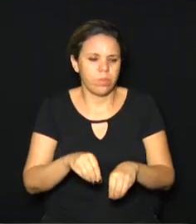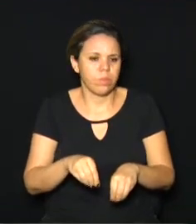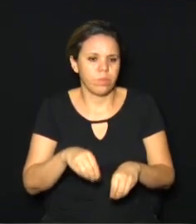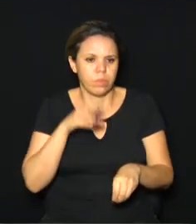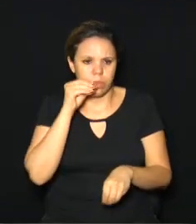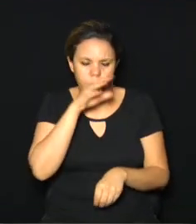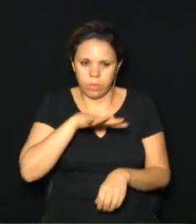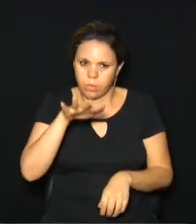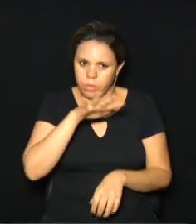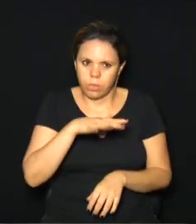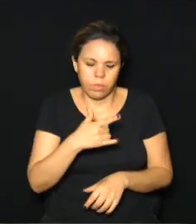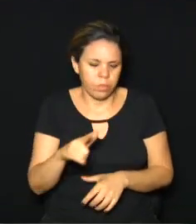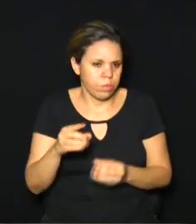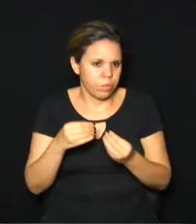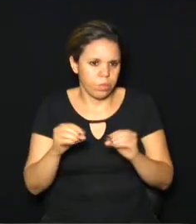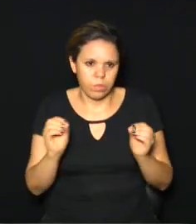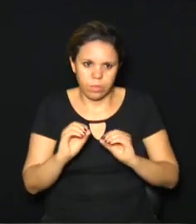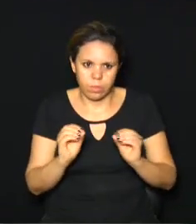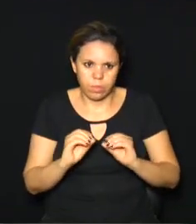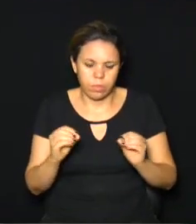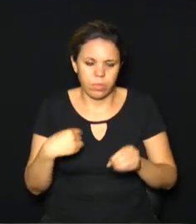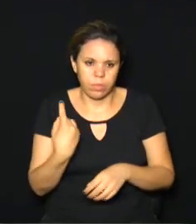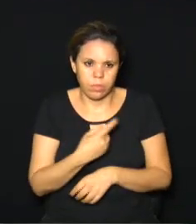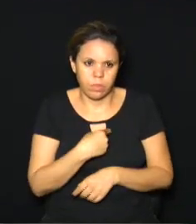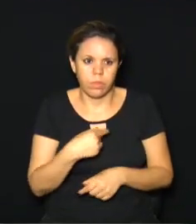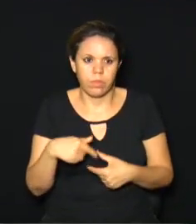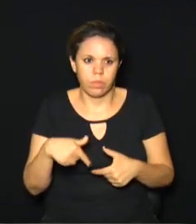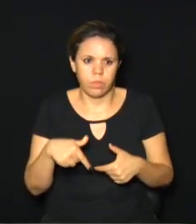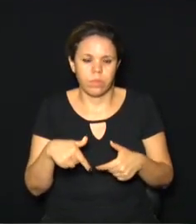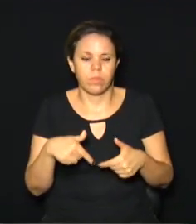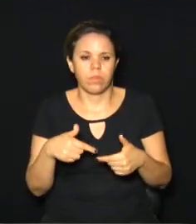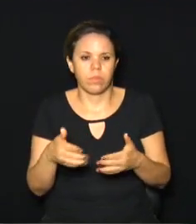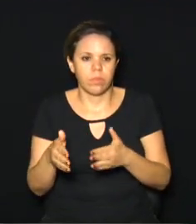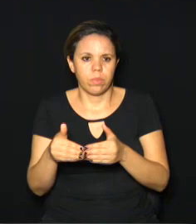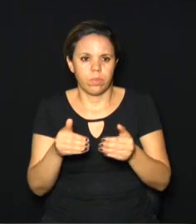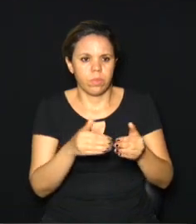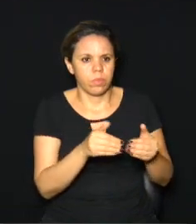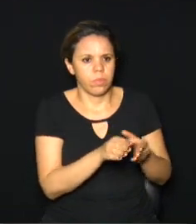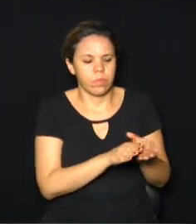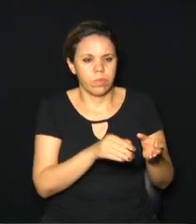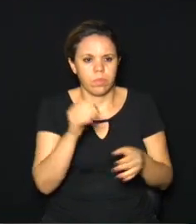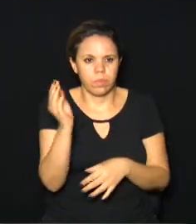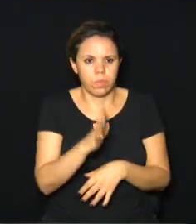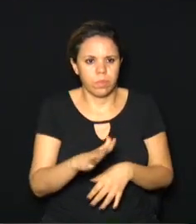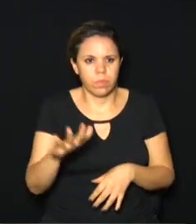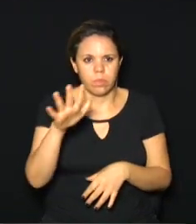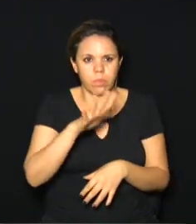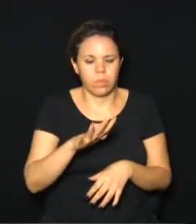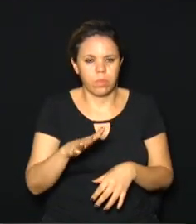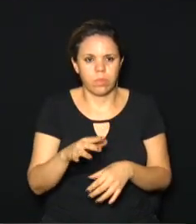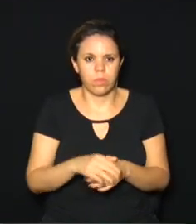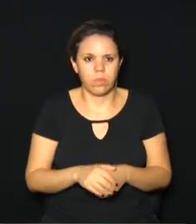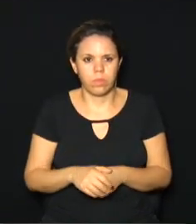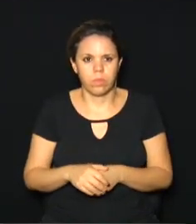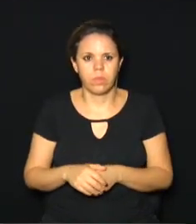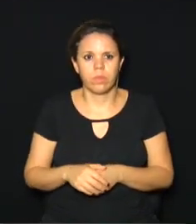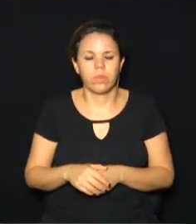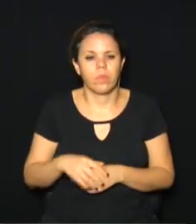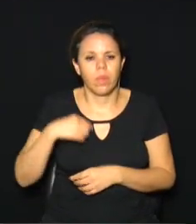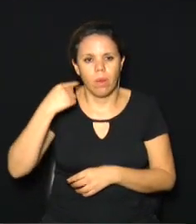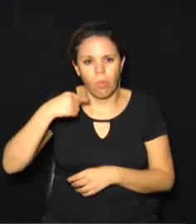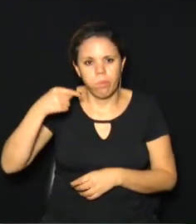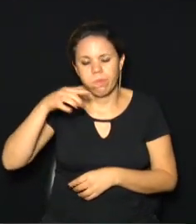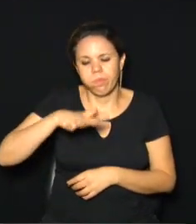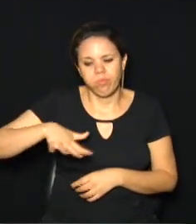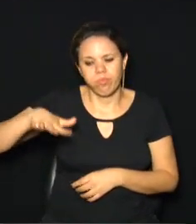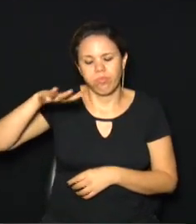trabalhadores, né? Para que nós estamos expedindo recomendações, inclusive a nível nacional, né, na Procuradoria-Geral do